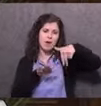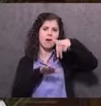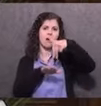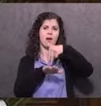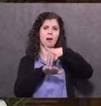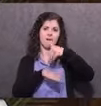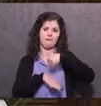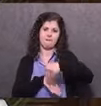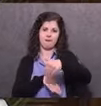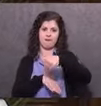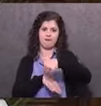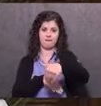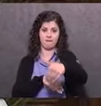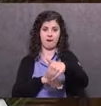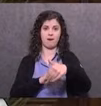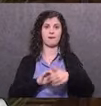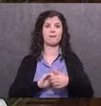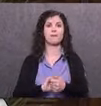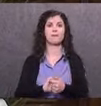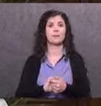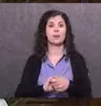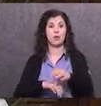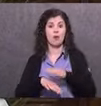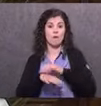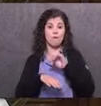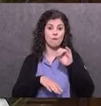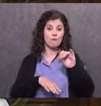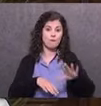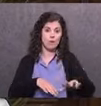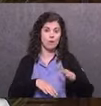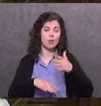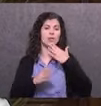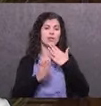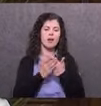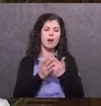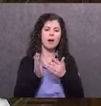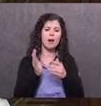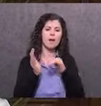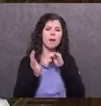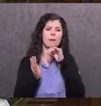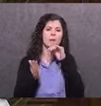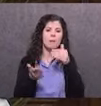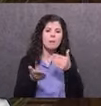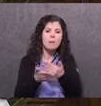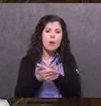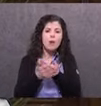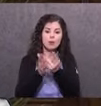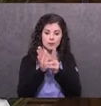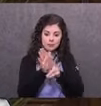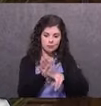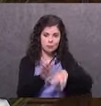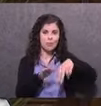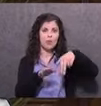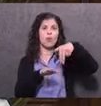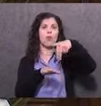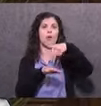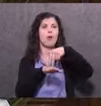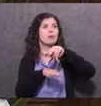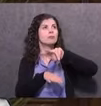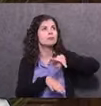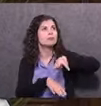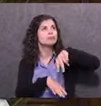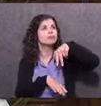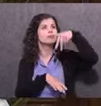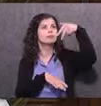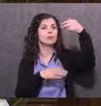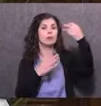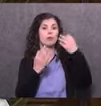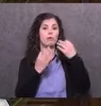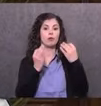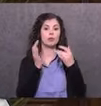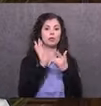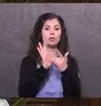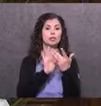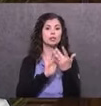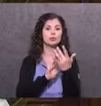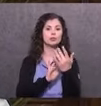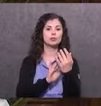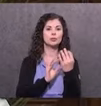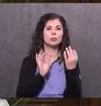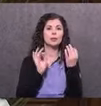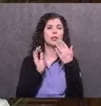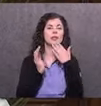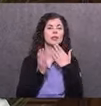Foi para realizar este mistério da sua morte e ressurreição que Jesus Cristo entrou na cidade de